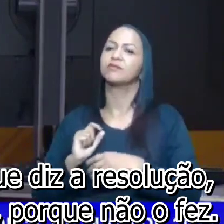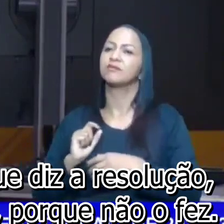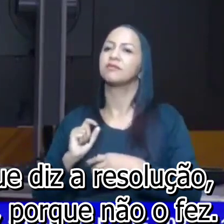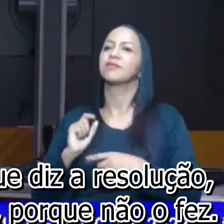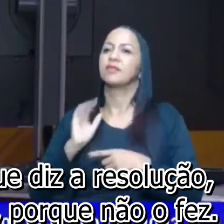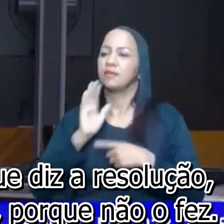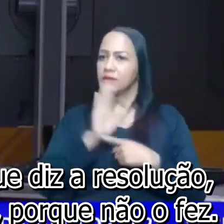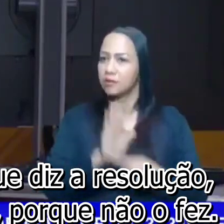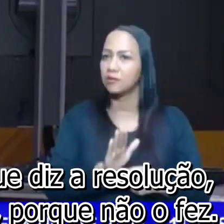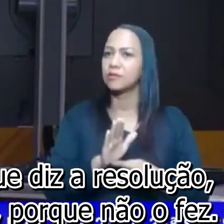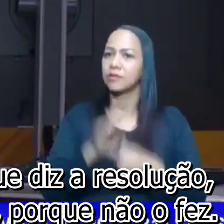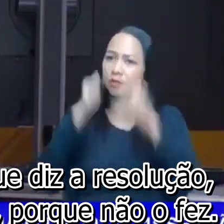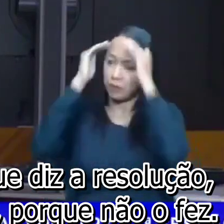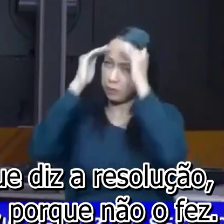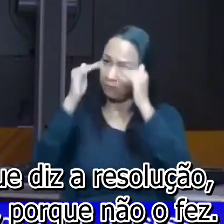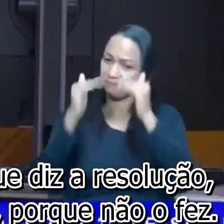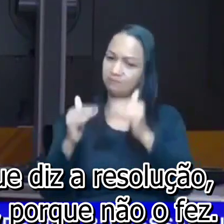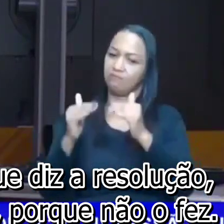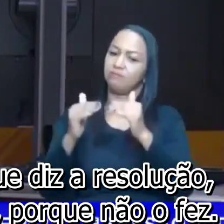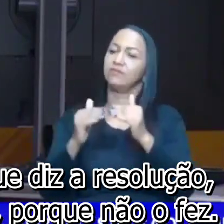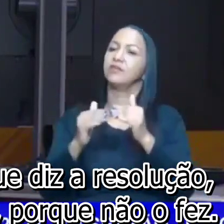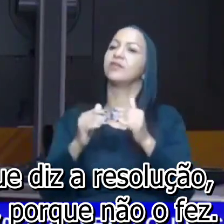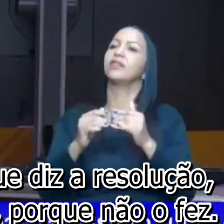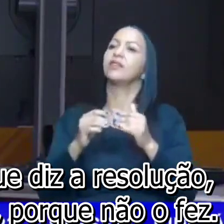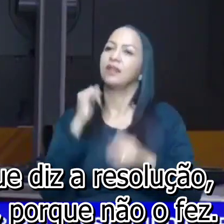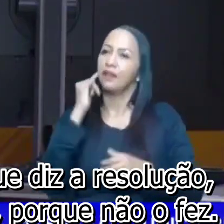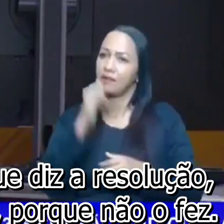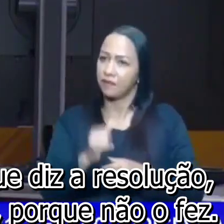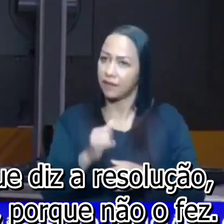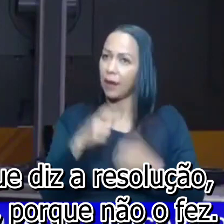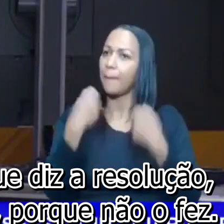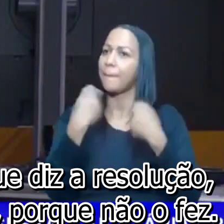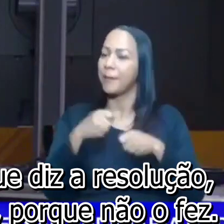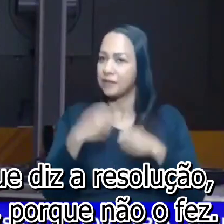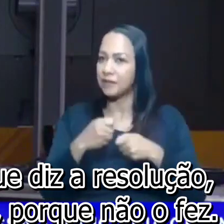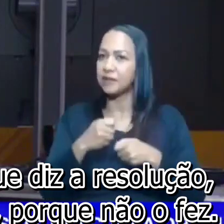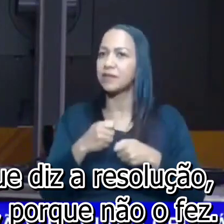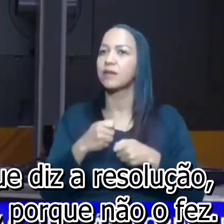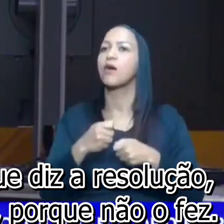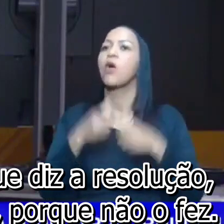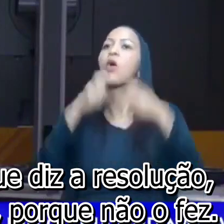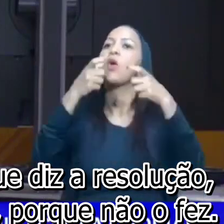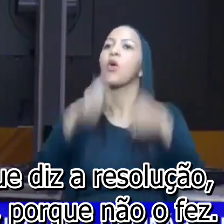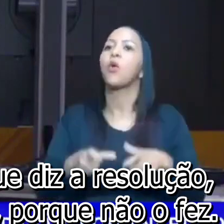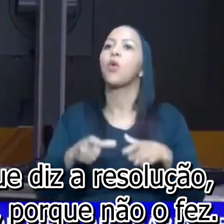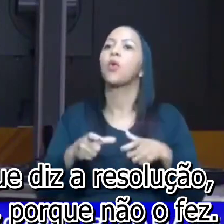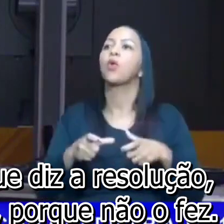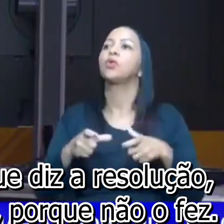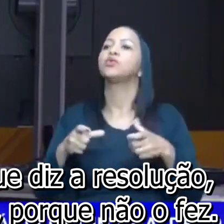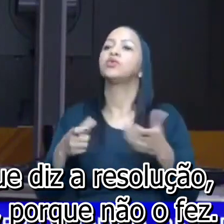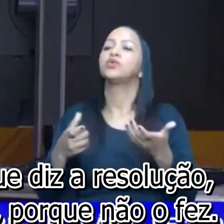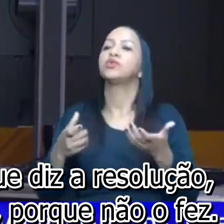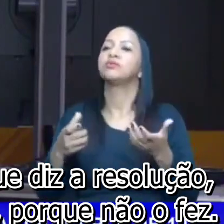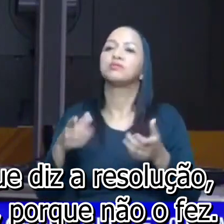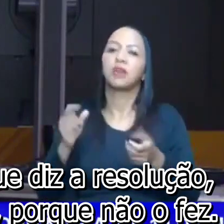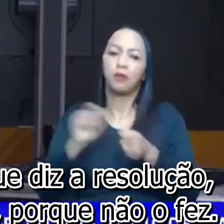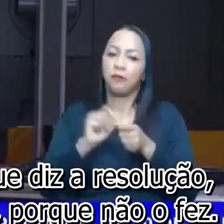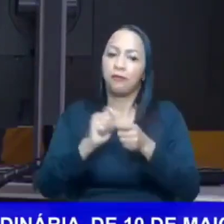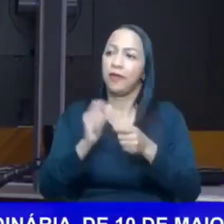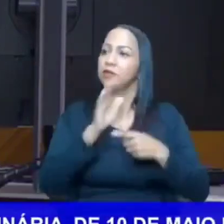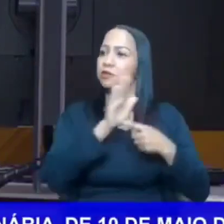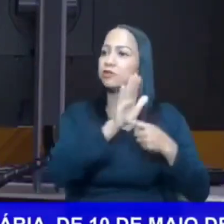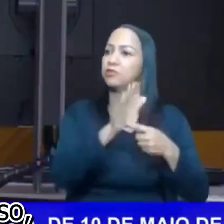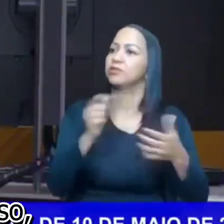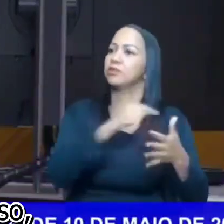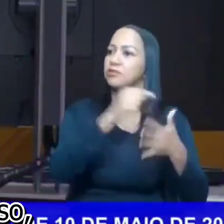estreita obediência ao que diz a resolução, deveria ter indicado, então, onde estão esses elementos, porque não o fez. O